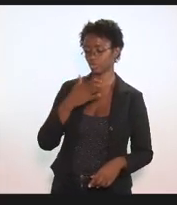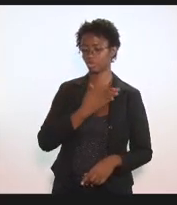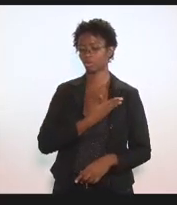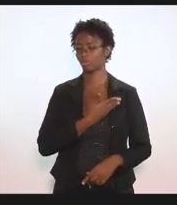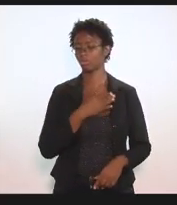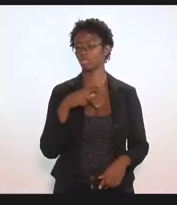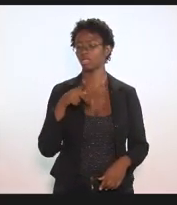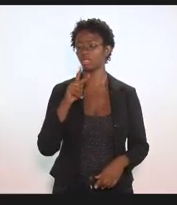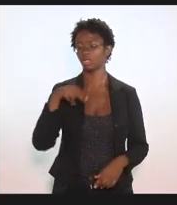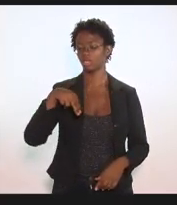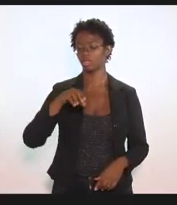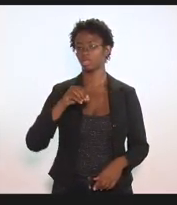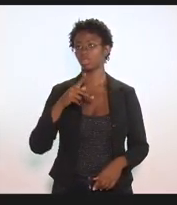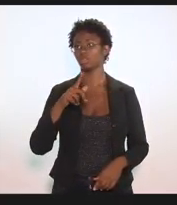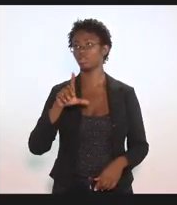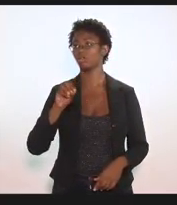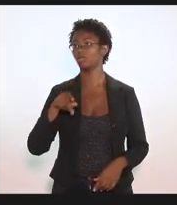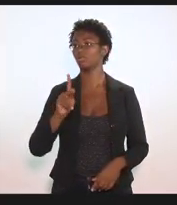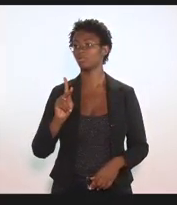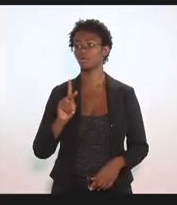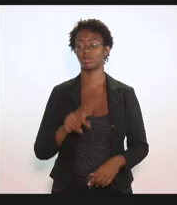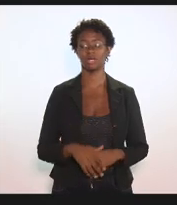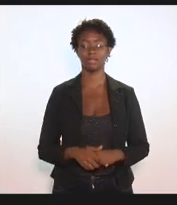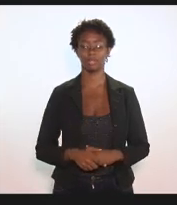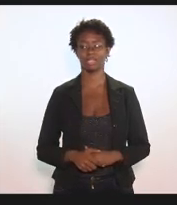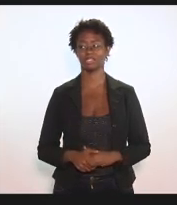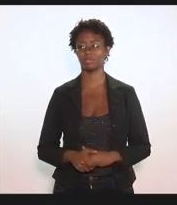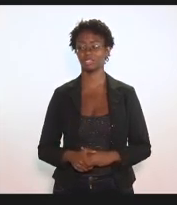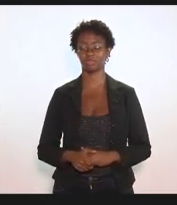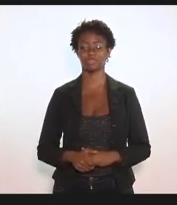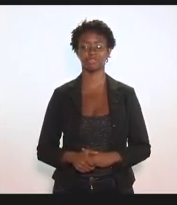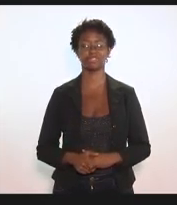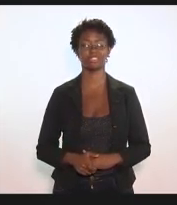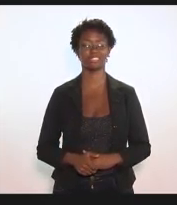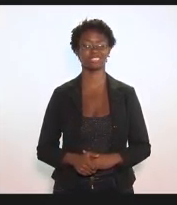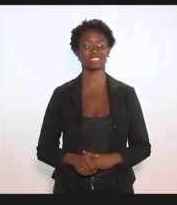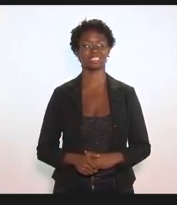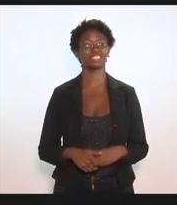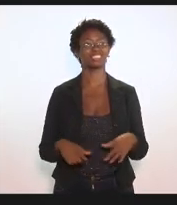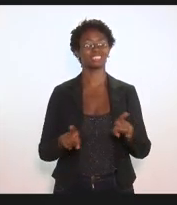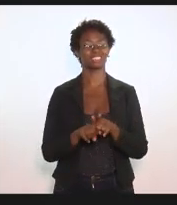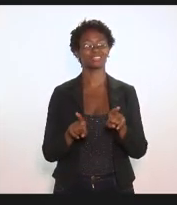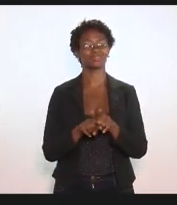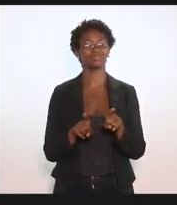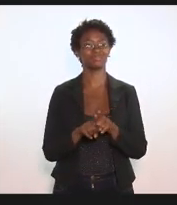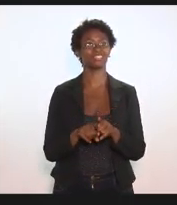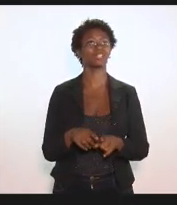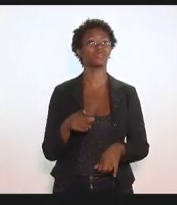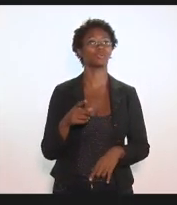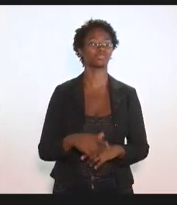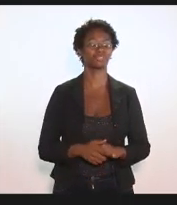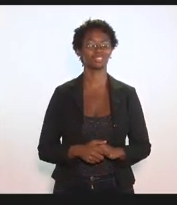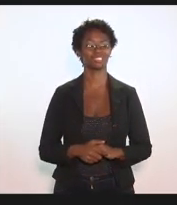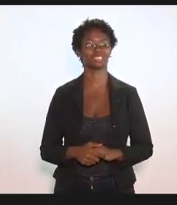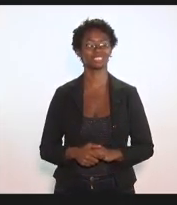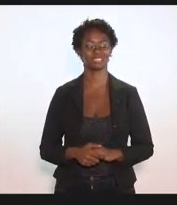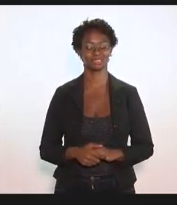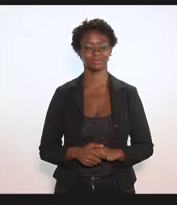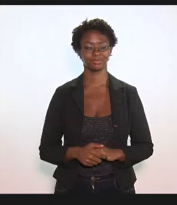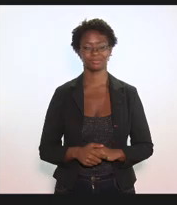meu entendimento, é um projeto que atende o povo, porque todo mundo conhece aquele espaço ali como